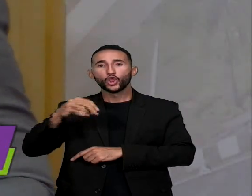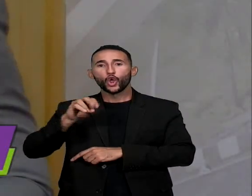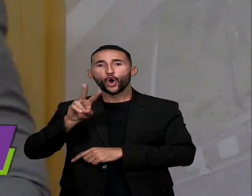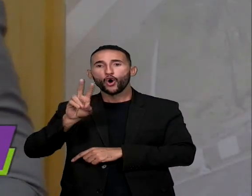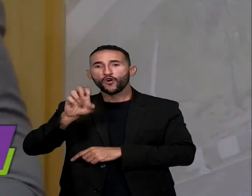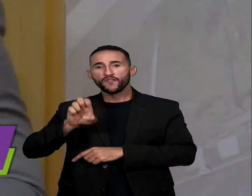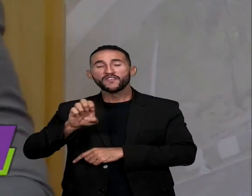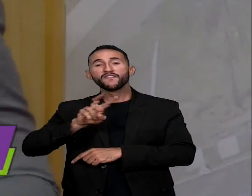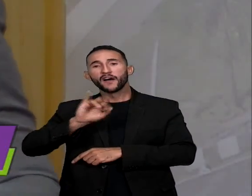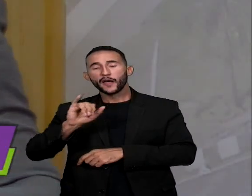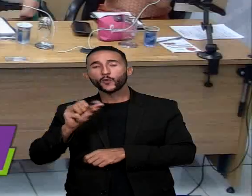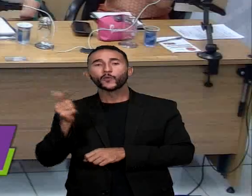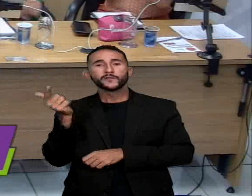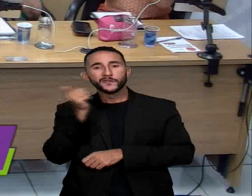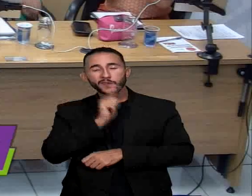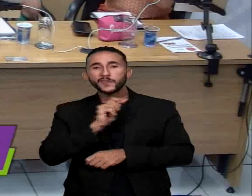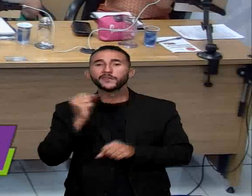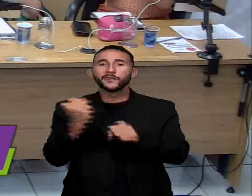totalmente